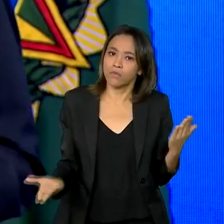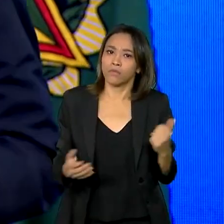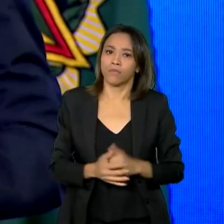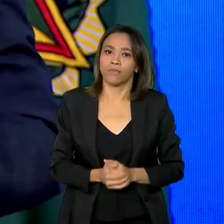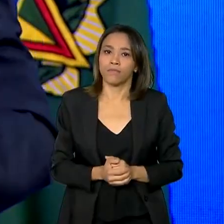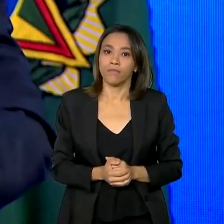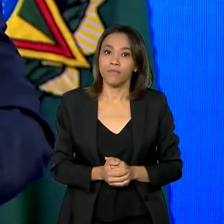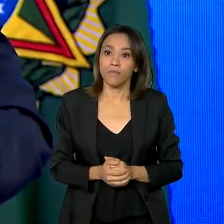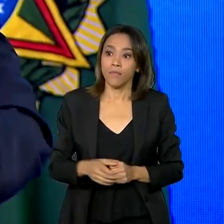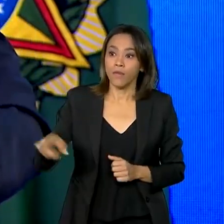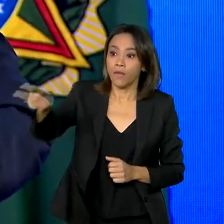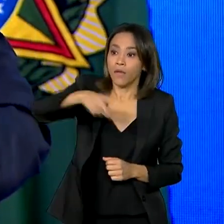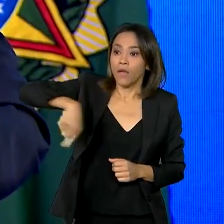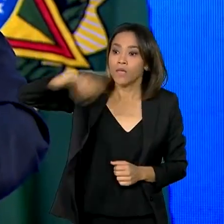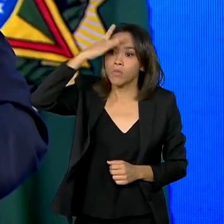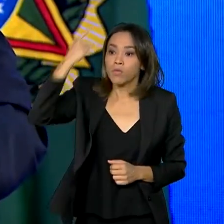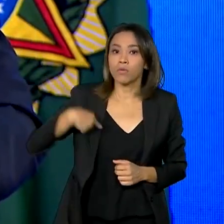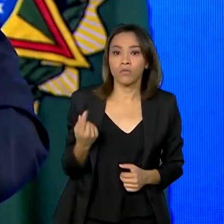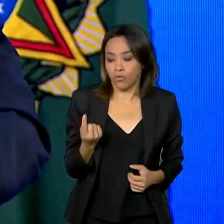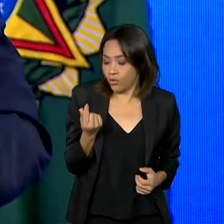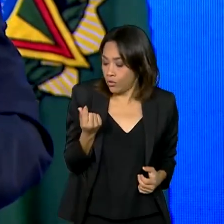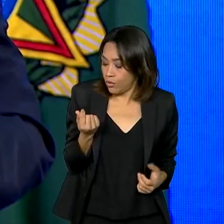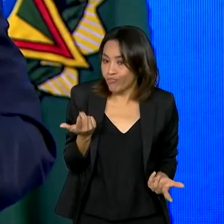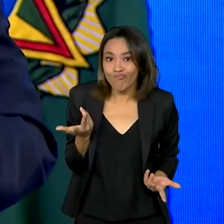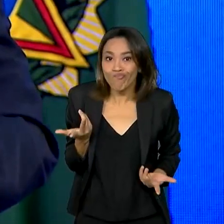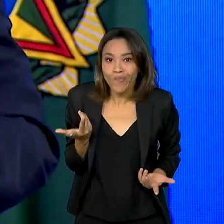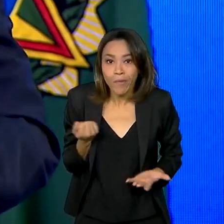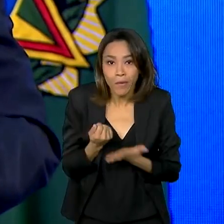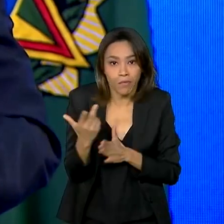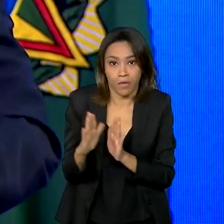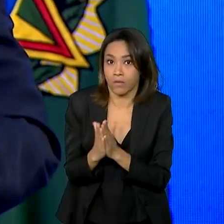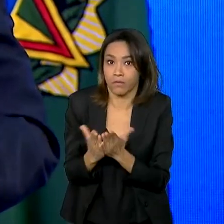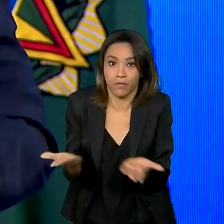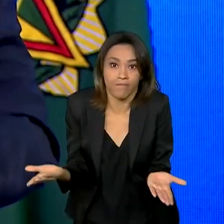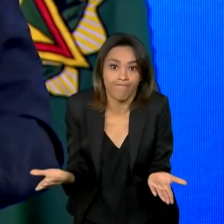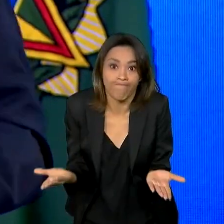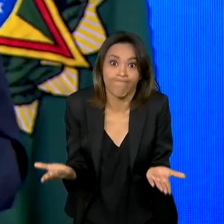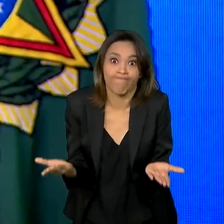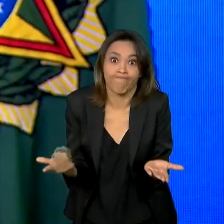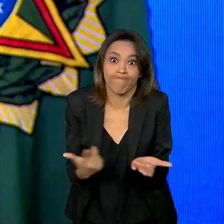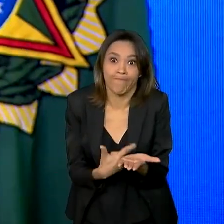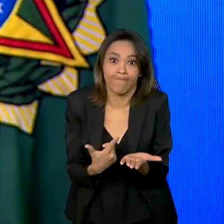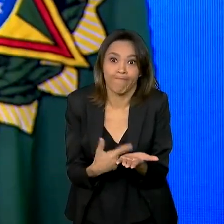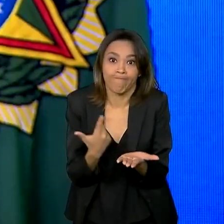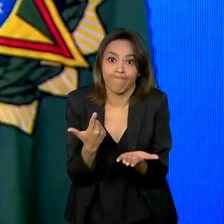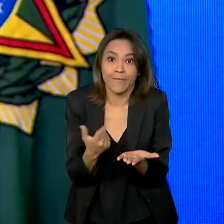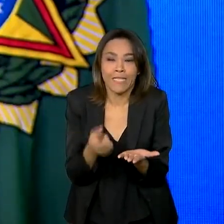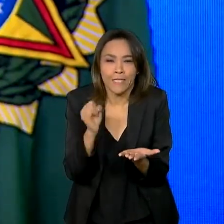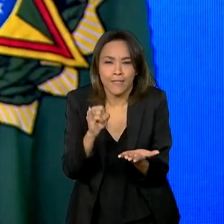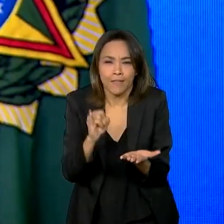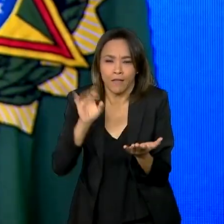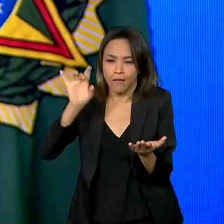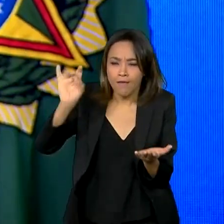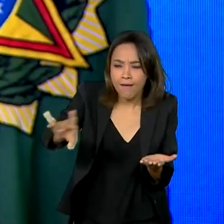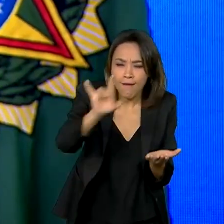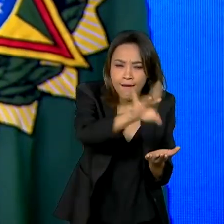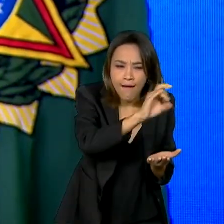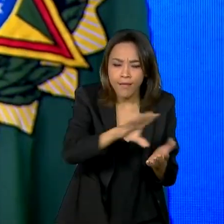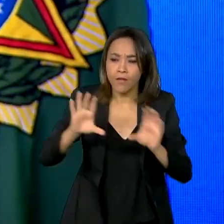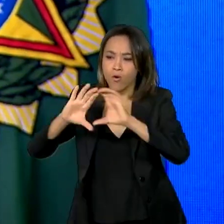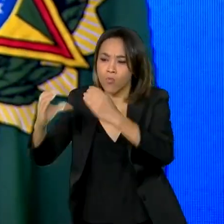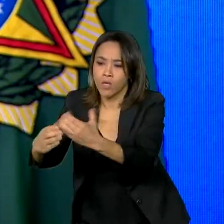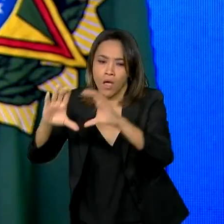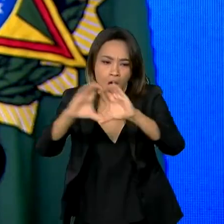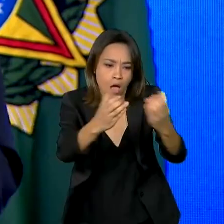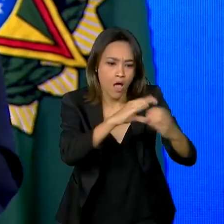E as pessoas não têm muitas vezes dinheiro para comprar livro. E se a gente fizer em cada conjunto uma pequena